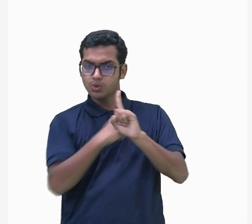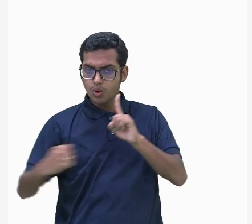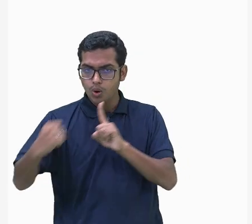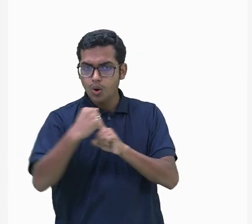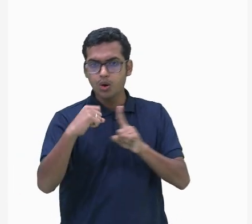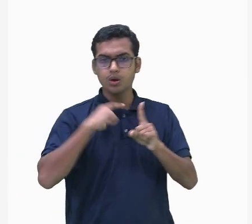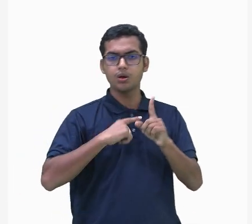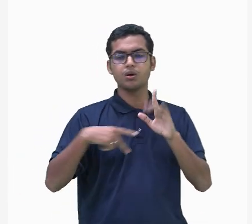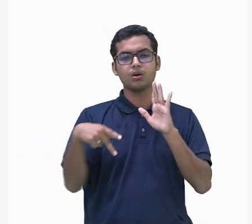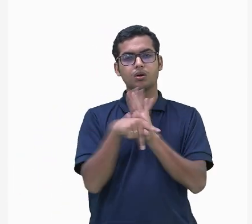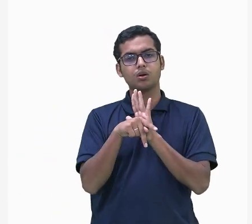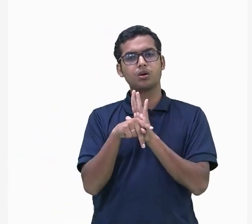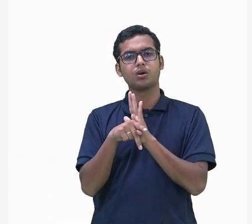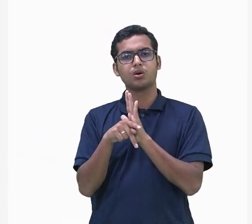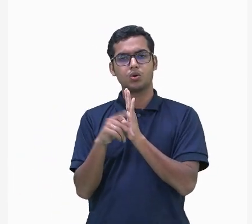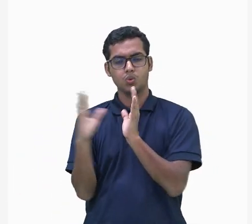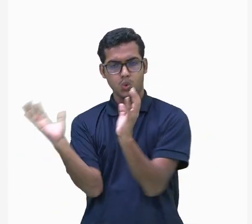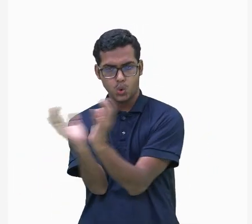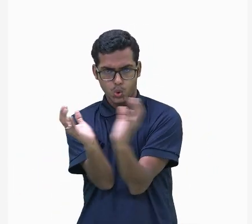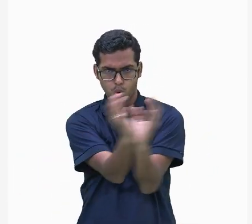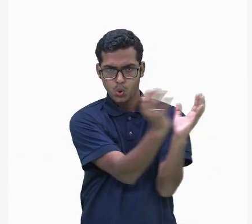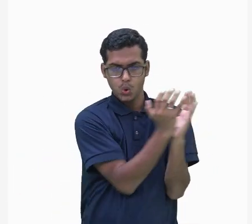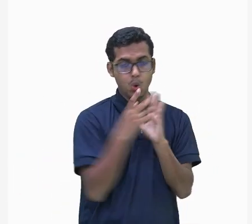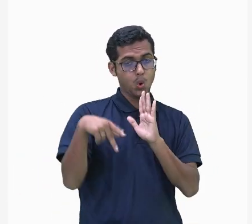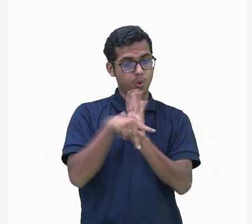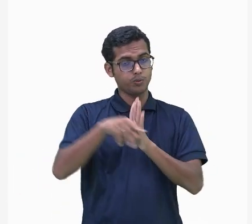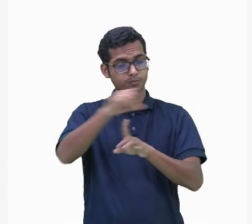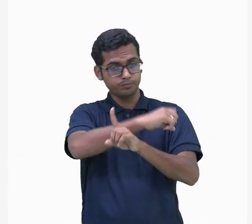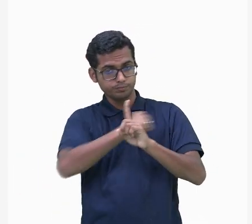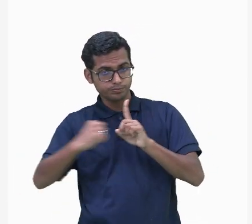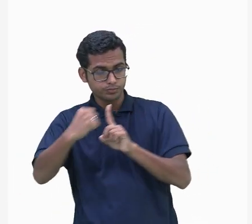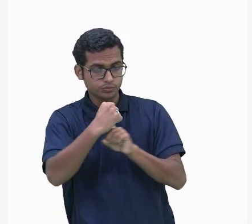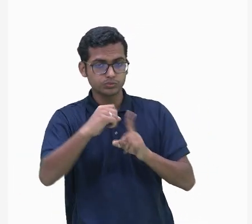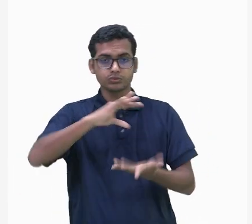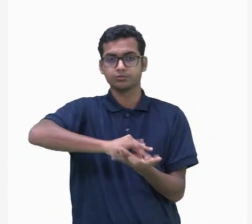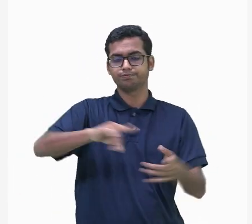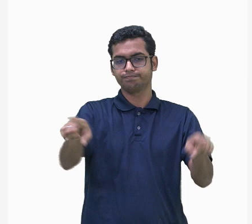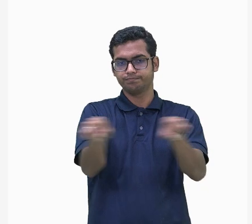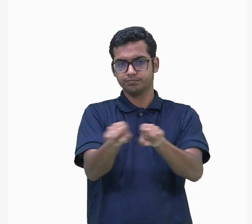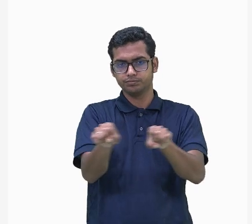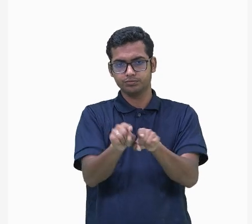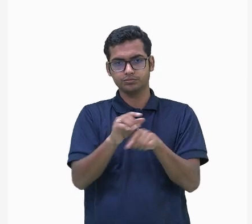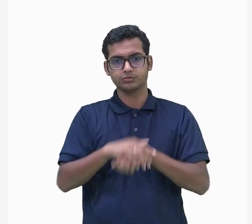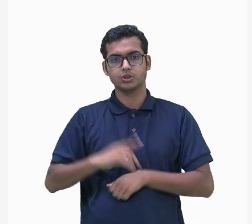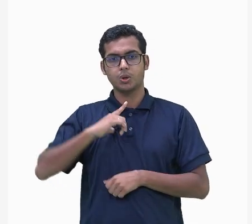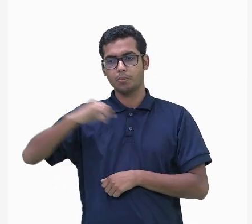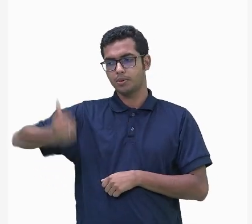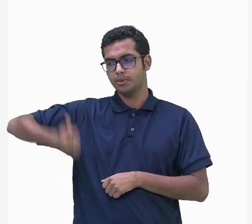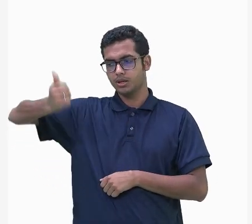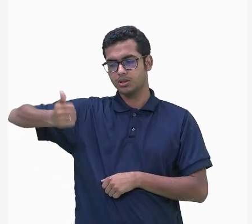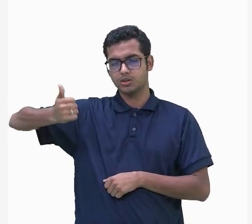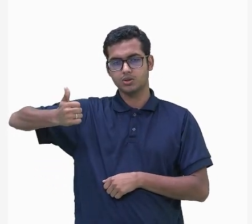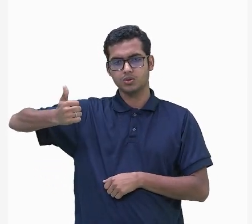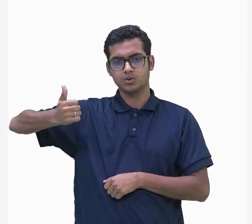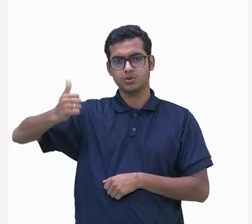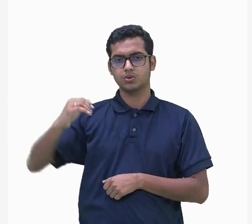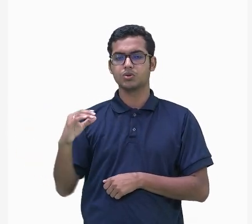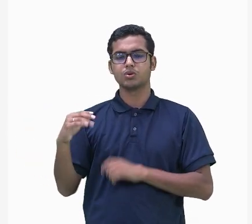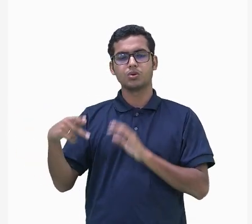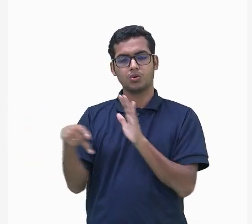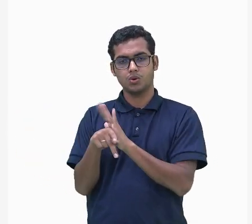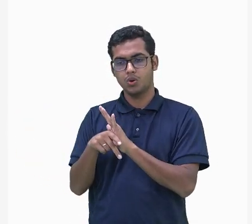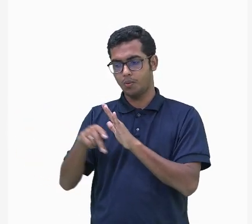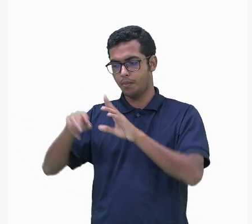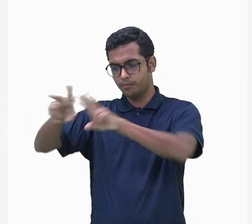basicamente estático a mobilidade social, a não ser entre o primeiro e o segundo estado. O primeiro estado era os